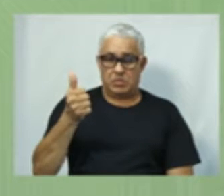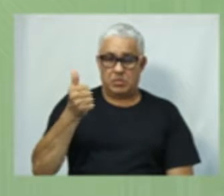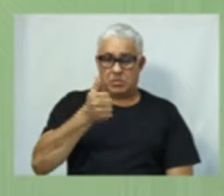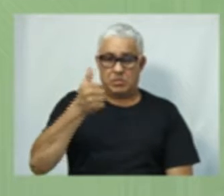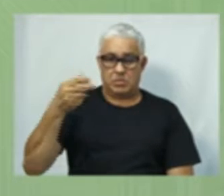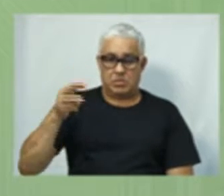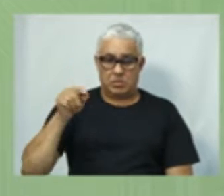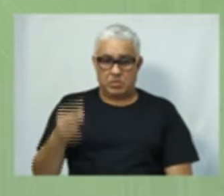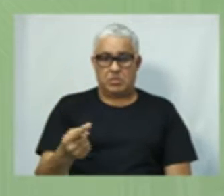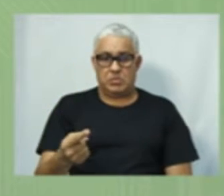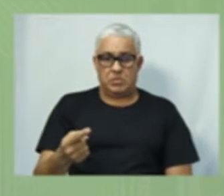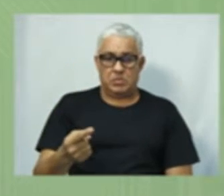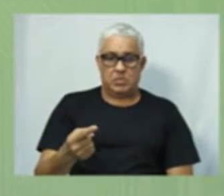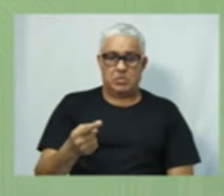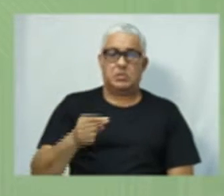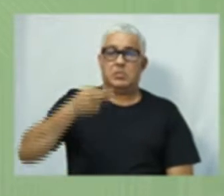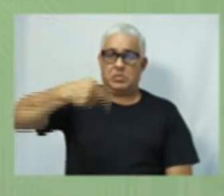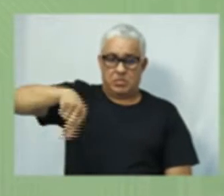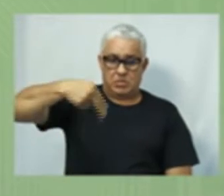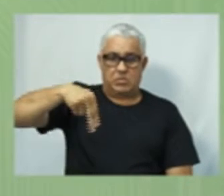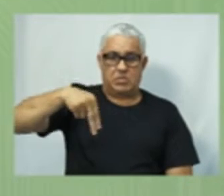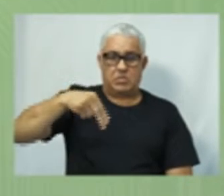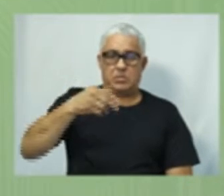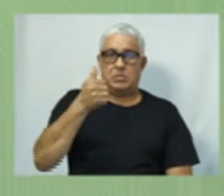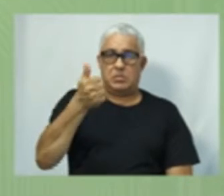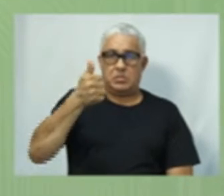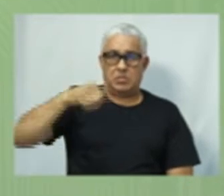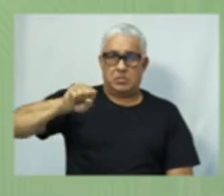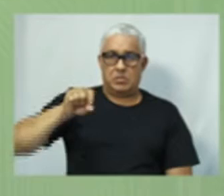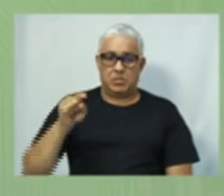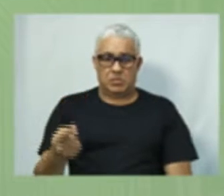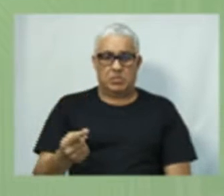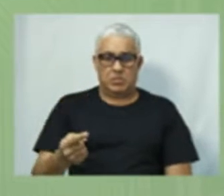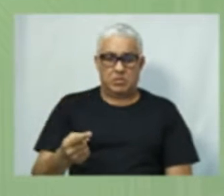quê? A soma. Somou? Achou